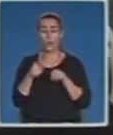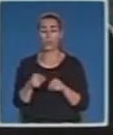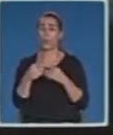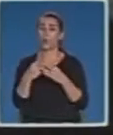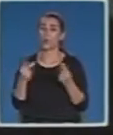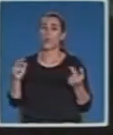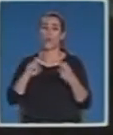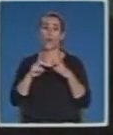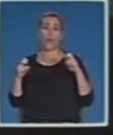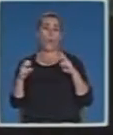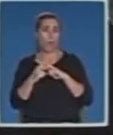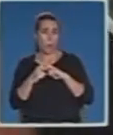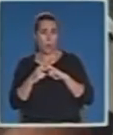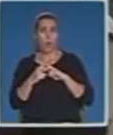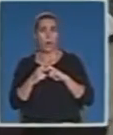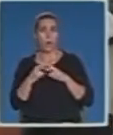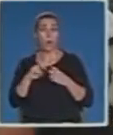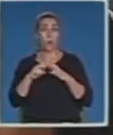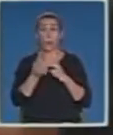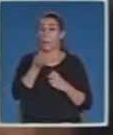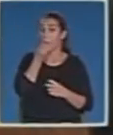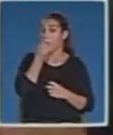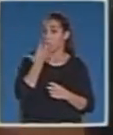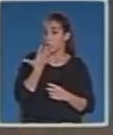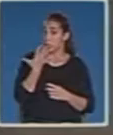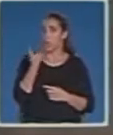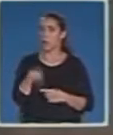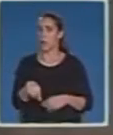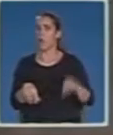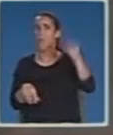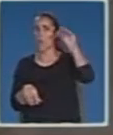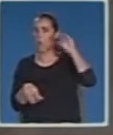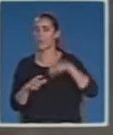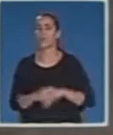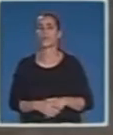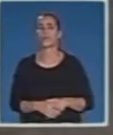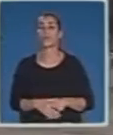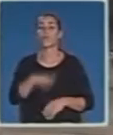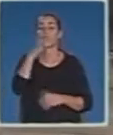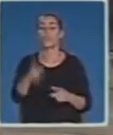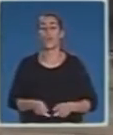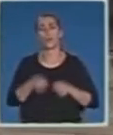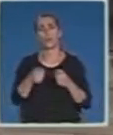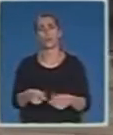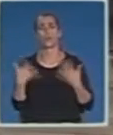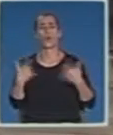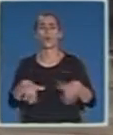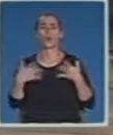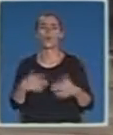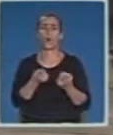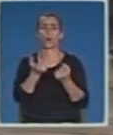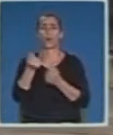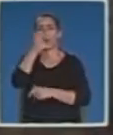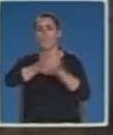este problema, que é um problema para as flores, mas é um problema para o Corvo. Contra aqueles que dizem que são investimentos muito elevados para tão pouca